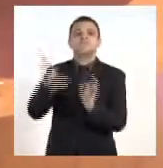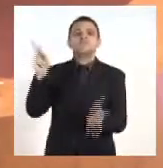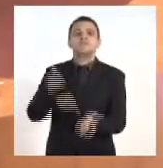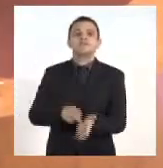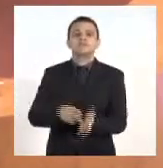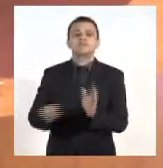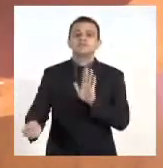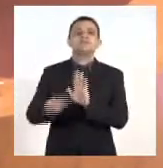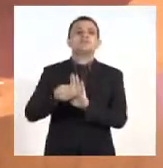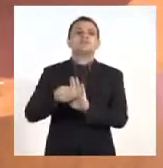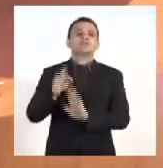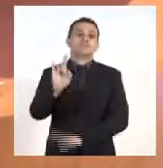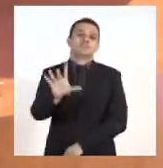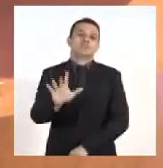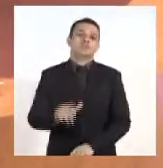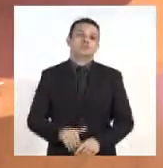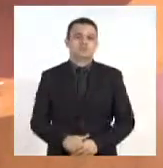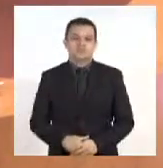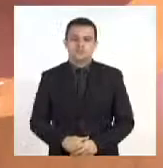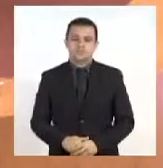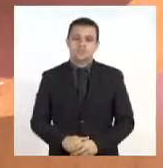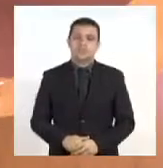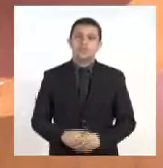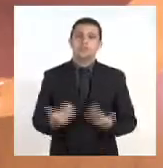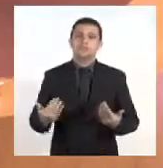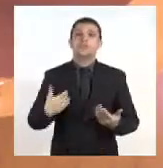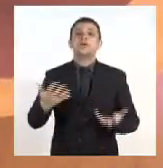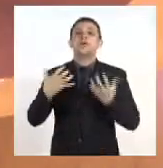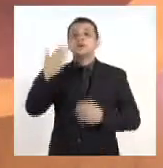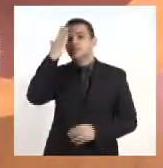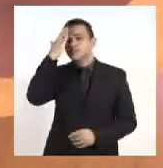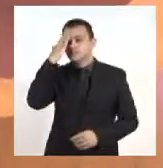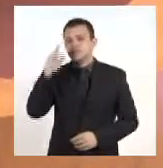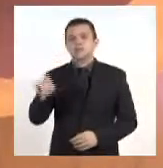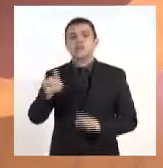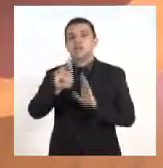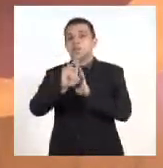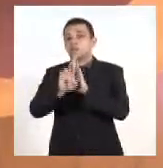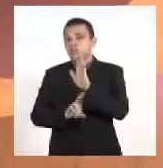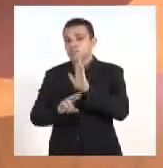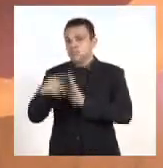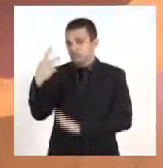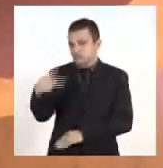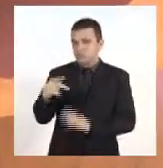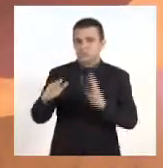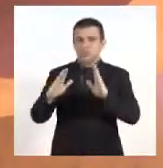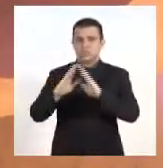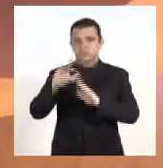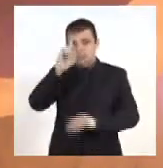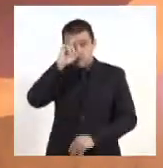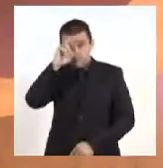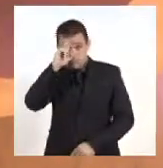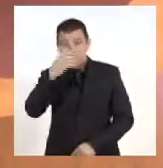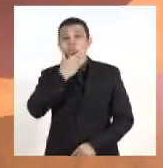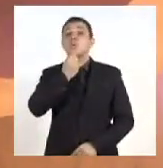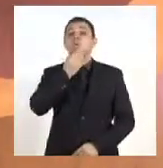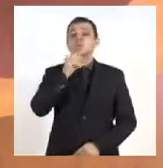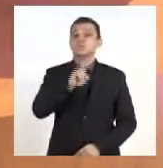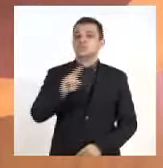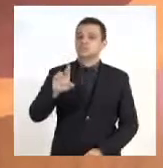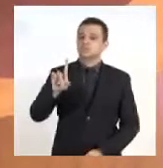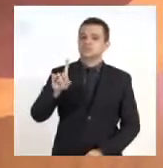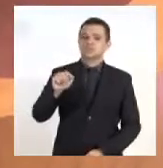quero saber, deputado Edilásio, cadê o Daniel do relatório do hospital? Ele sumiu, deputado